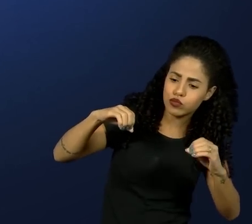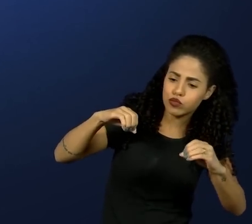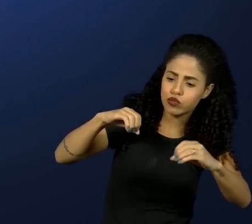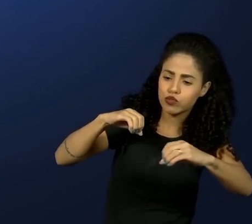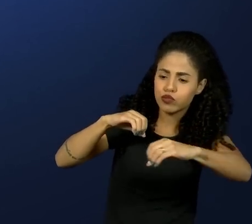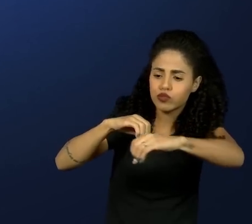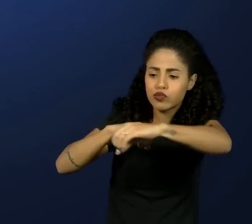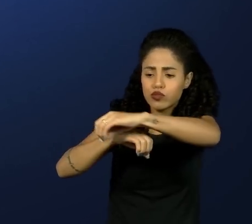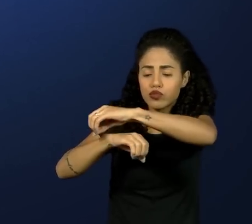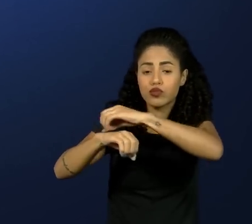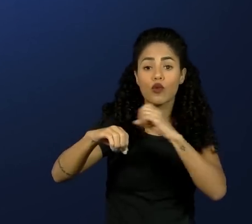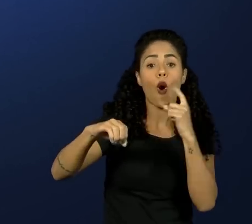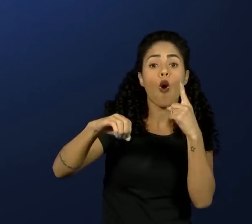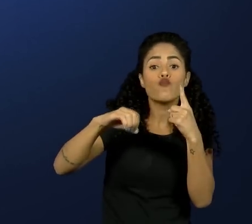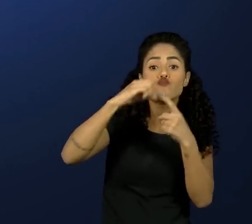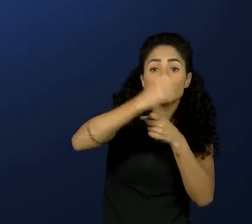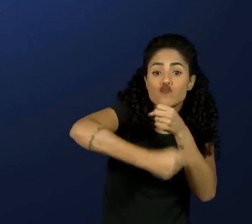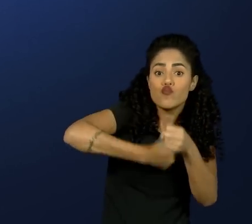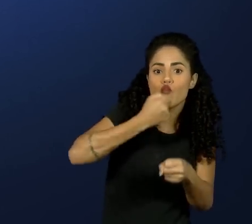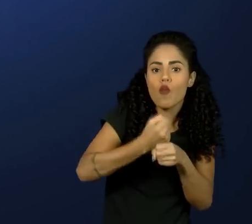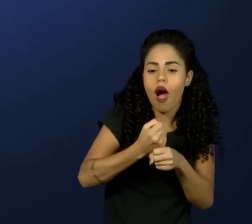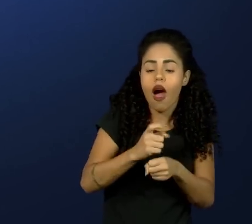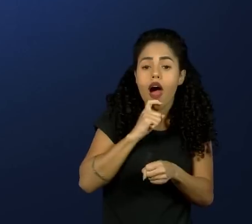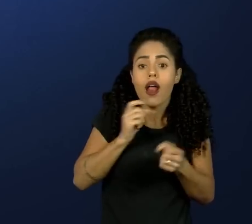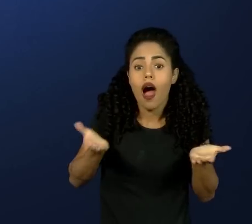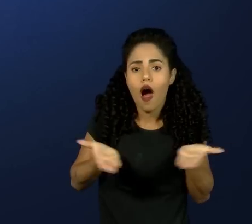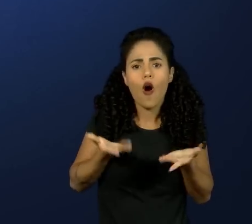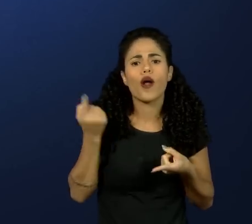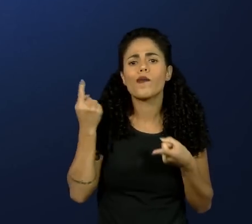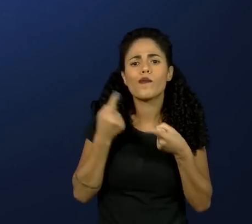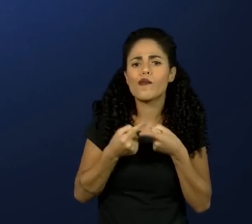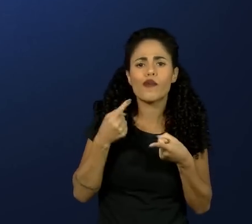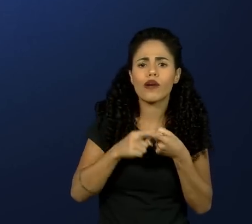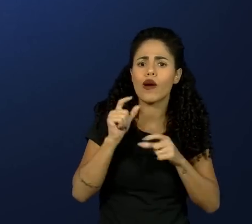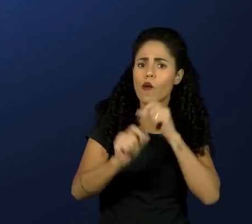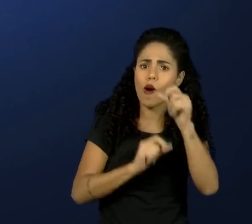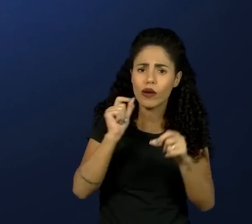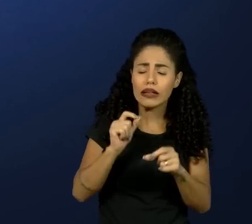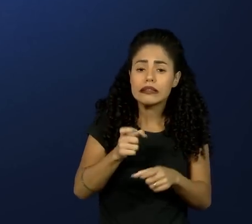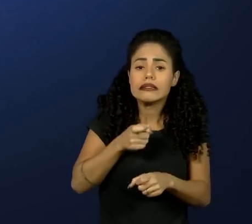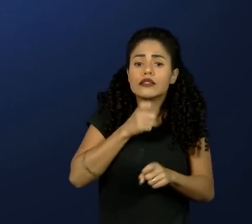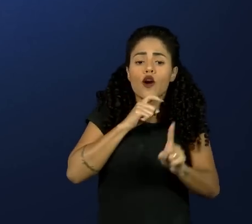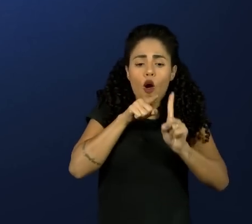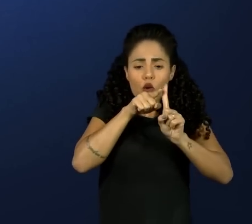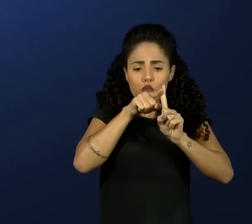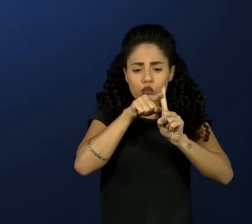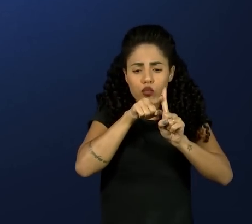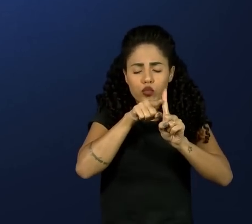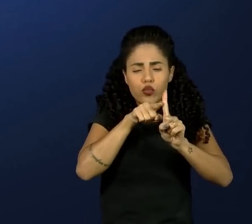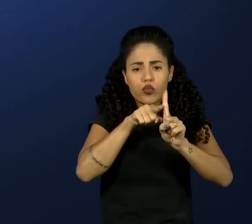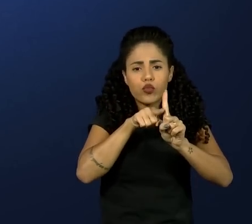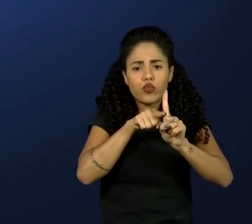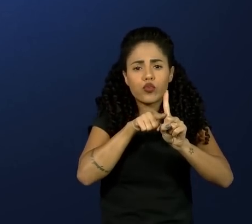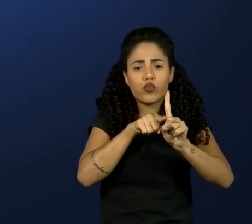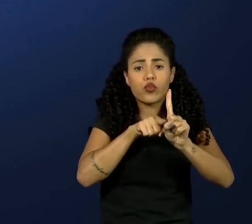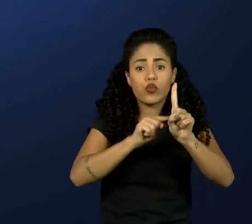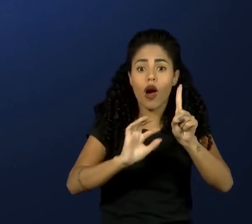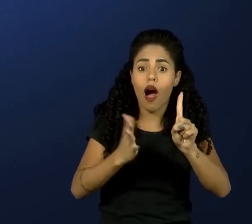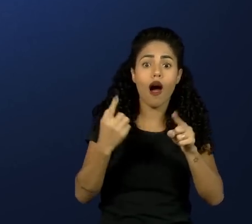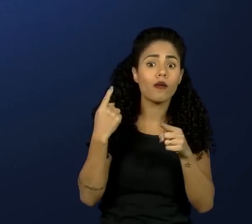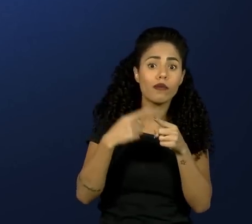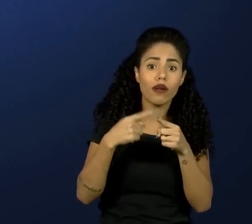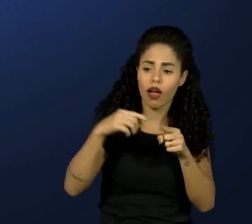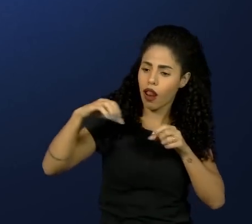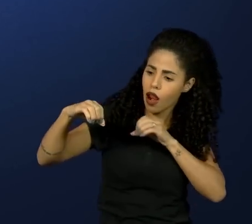O início da estação mais fria do ano é marcado pelo solstício de inverno, que acontece quando um dos